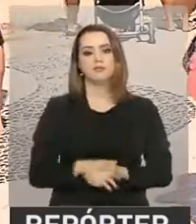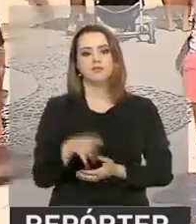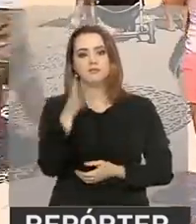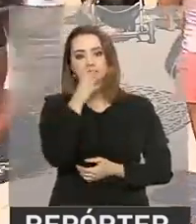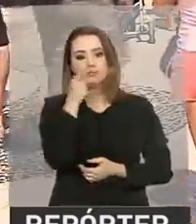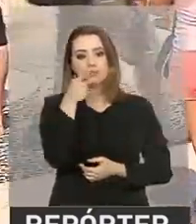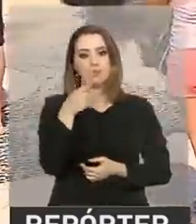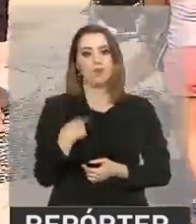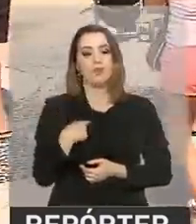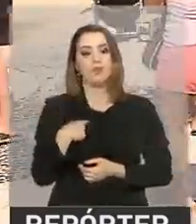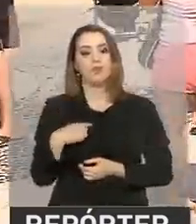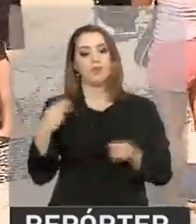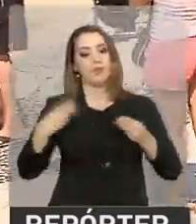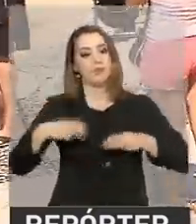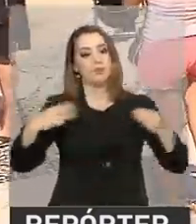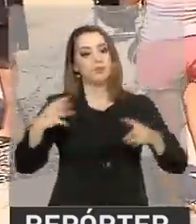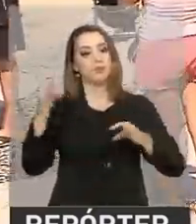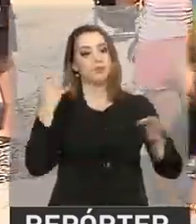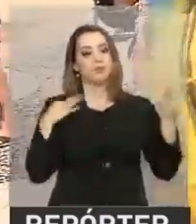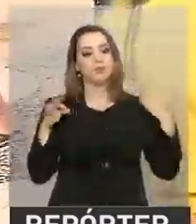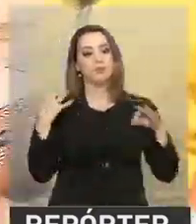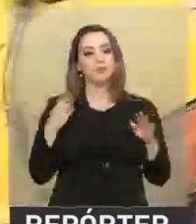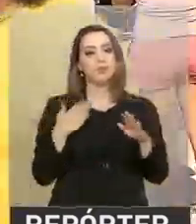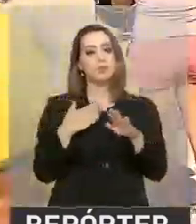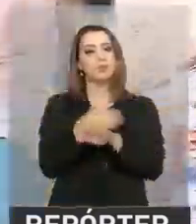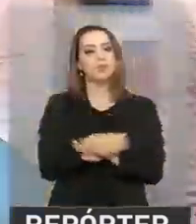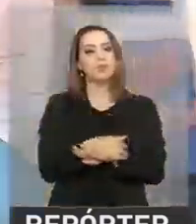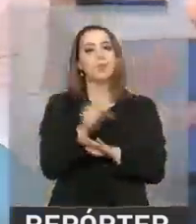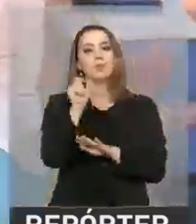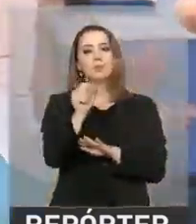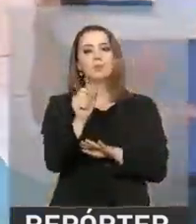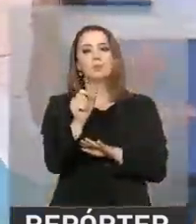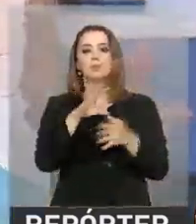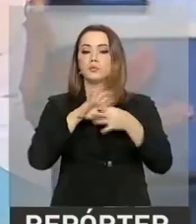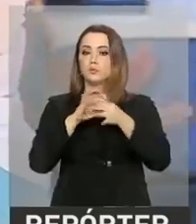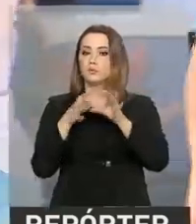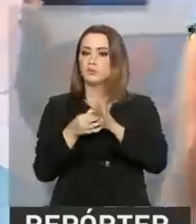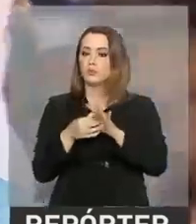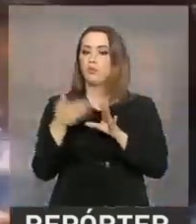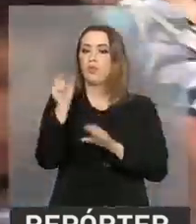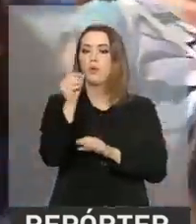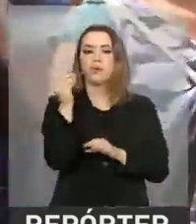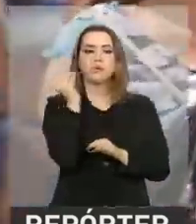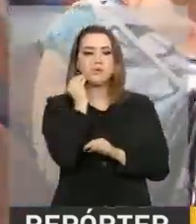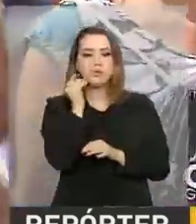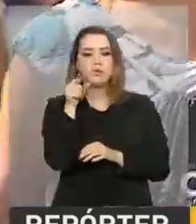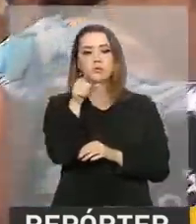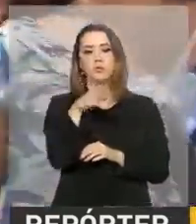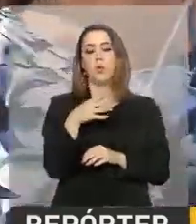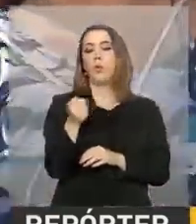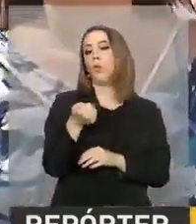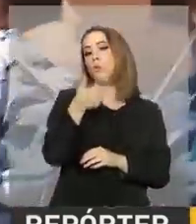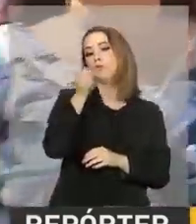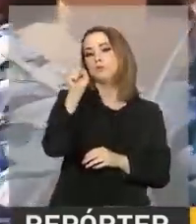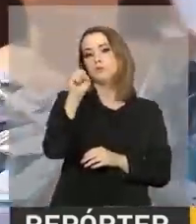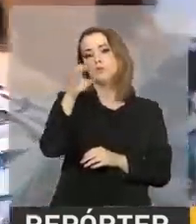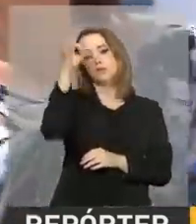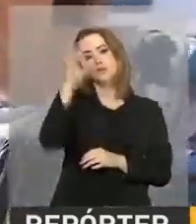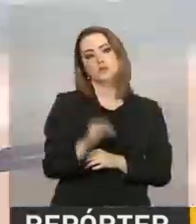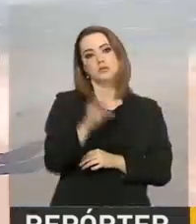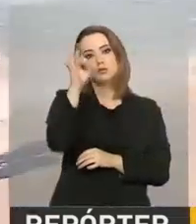pelo Ministério do Turismo mostrou que o rio passou no teste Olímpico de acordo com o levantamento quase 88% dos turistas